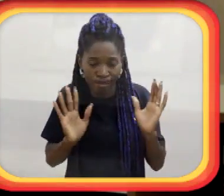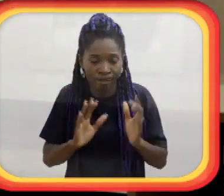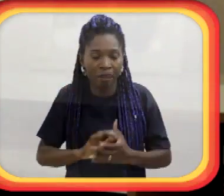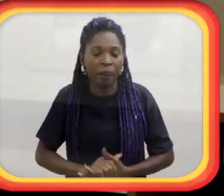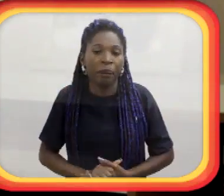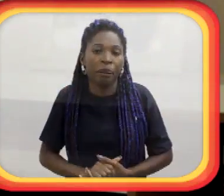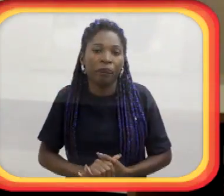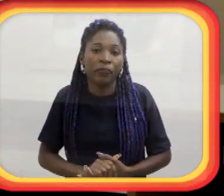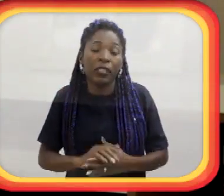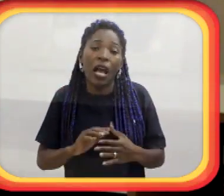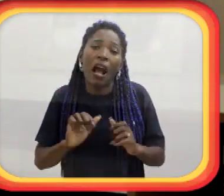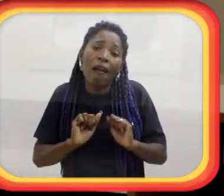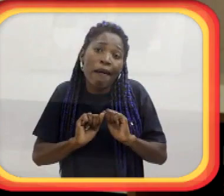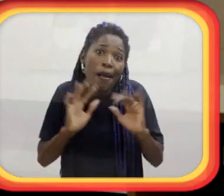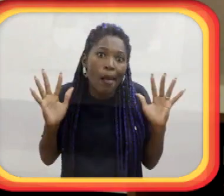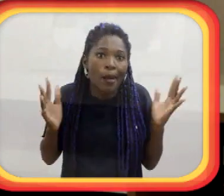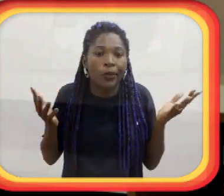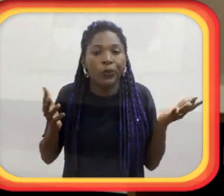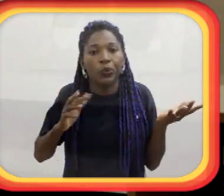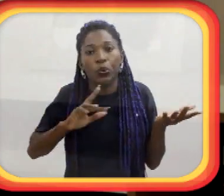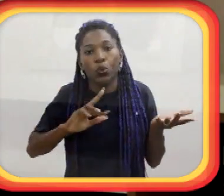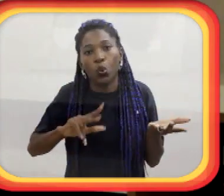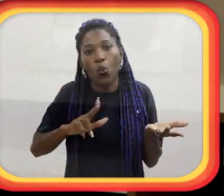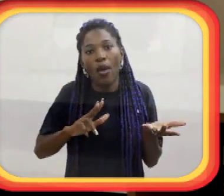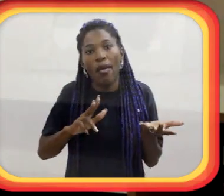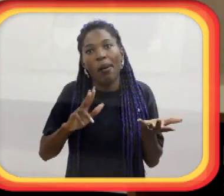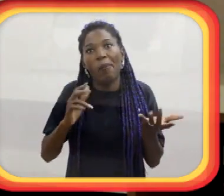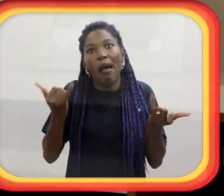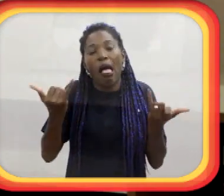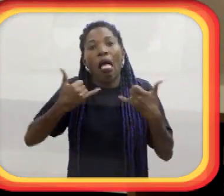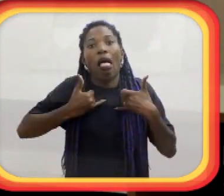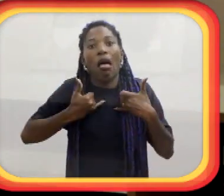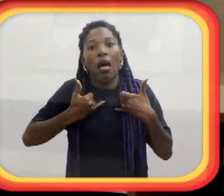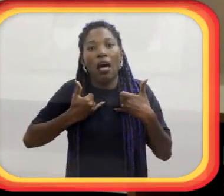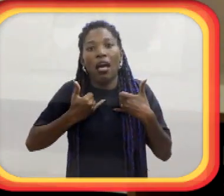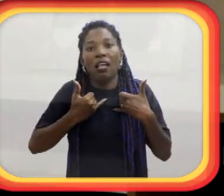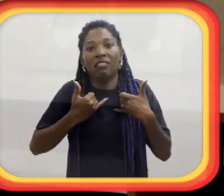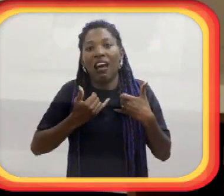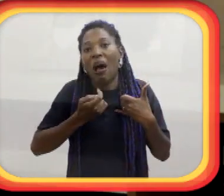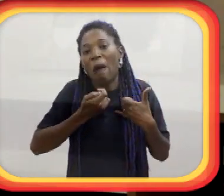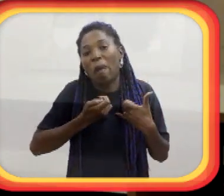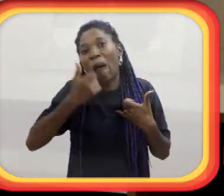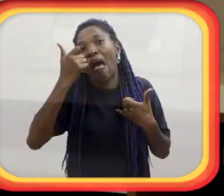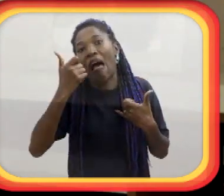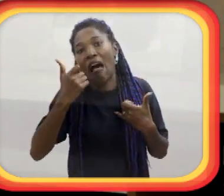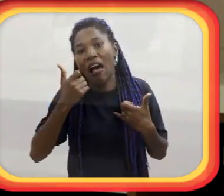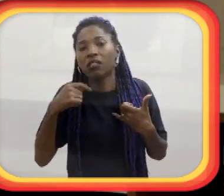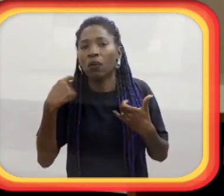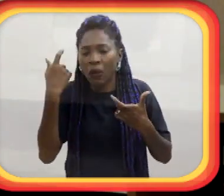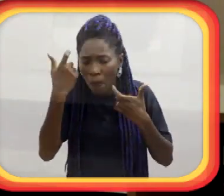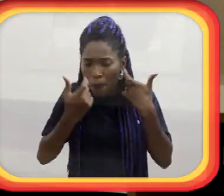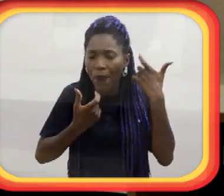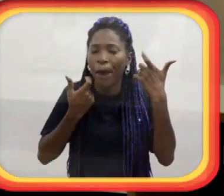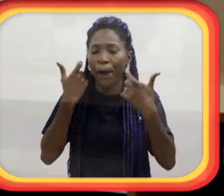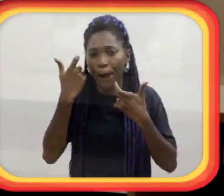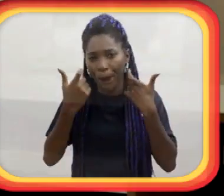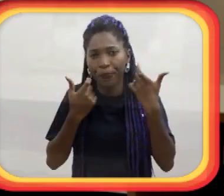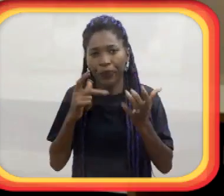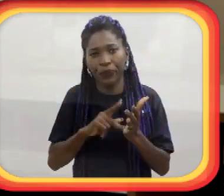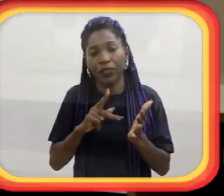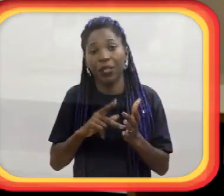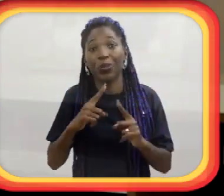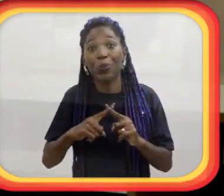visão só do olho esquerdo. E claro que não é uma notícia que passe batido, né? A gente